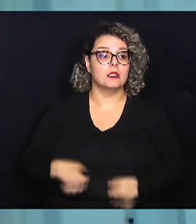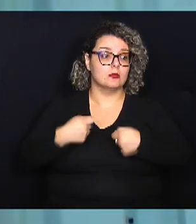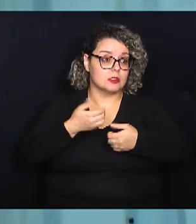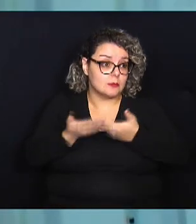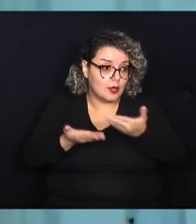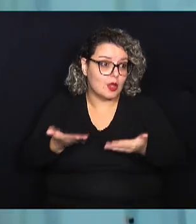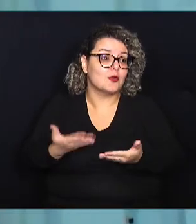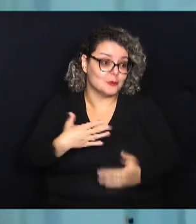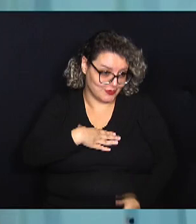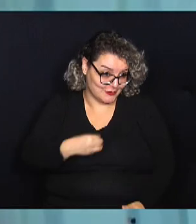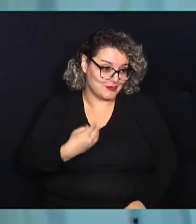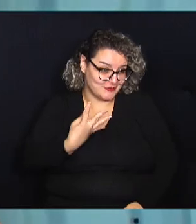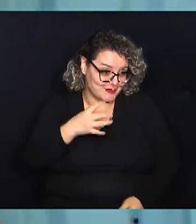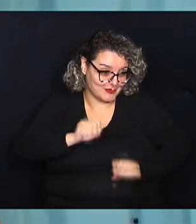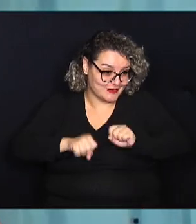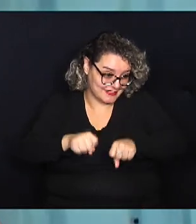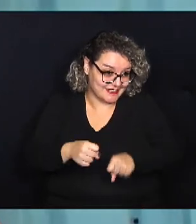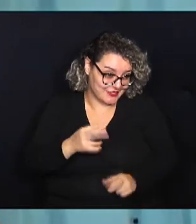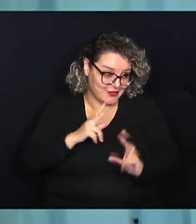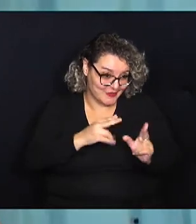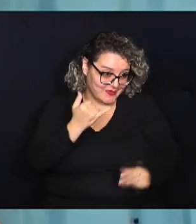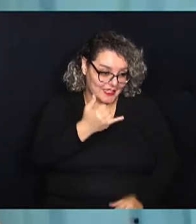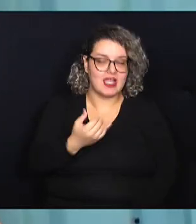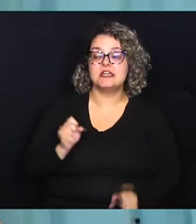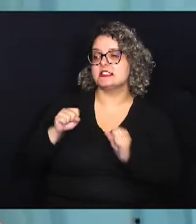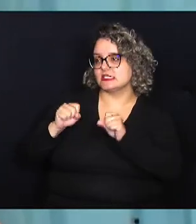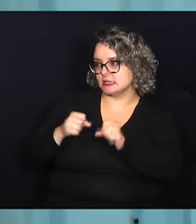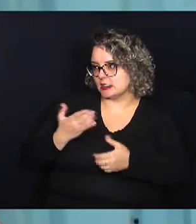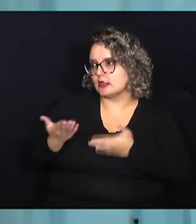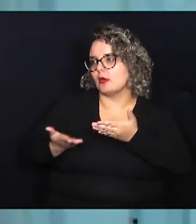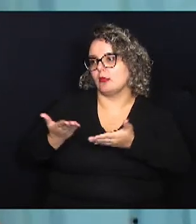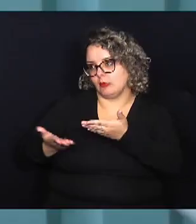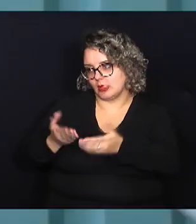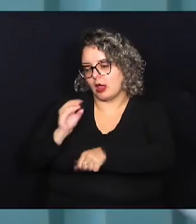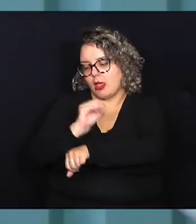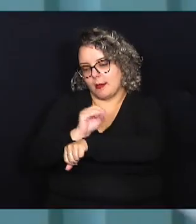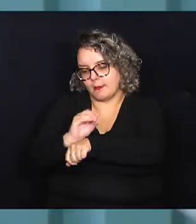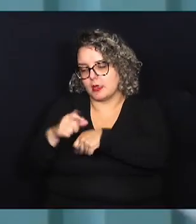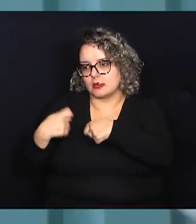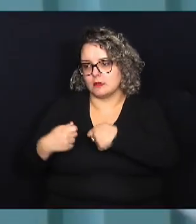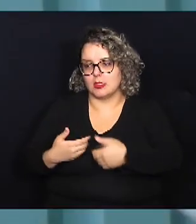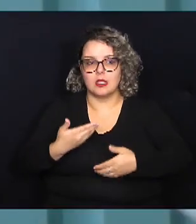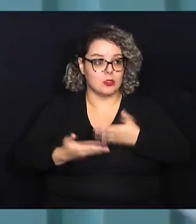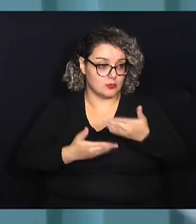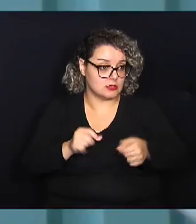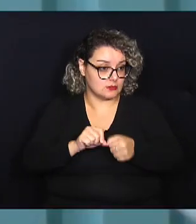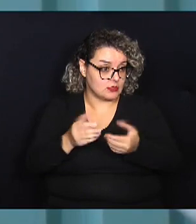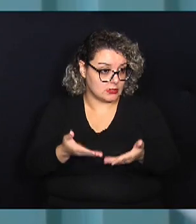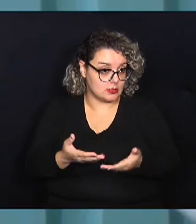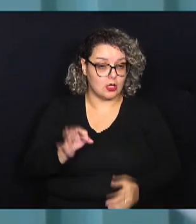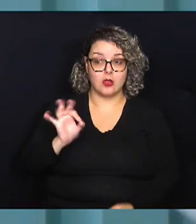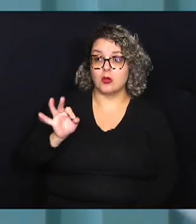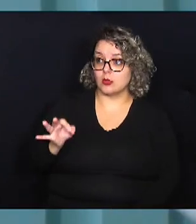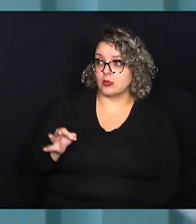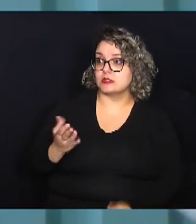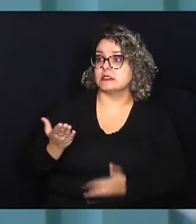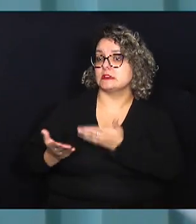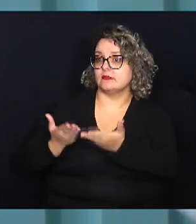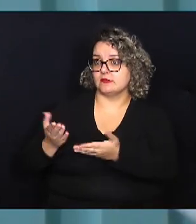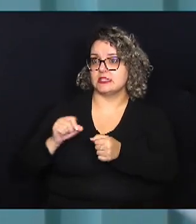filhos de 4 patas, igual a senhora falou, né? Também, tem que cuidar muito, muito. E aí o serviço faz isso, né? Com certeza, faz